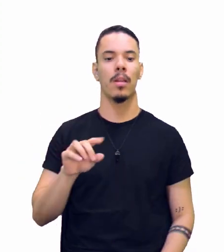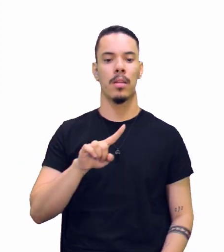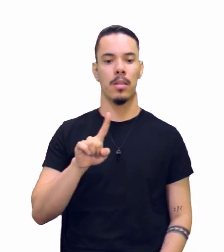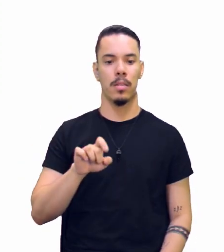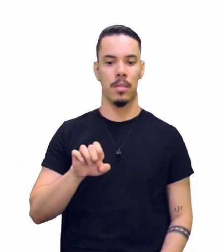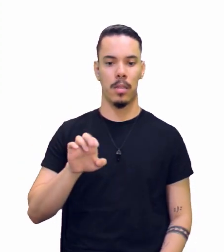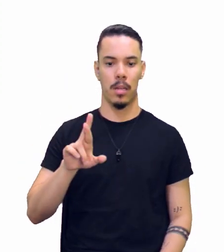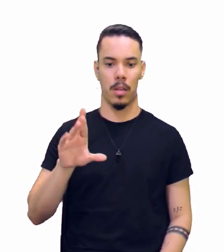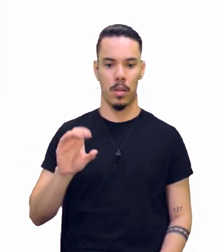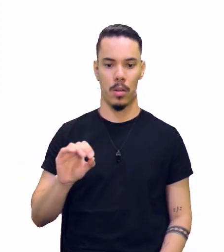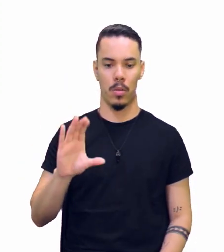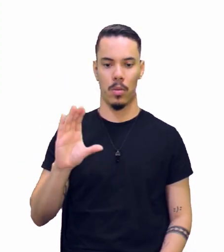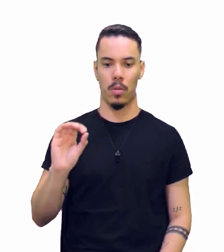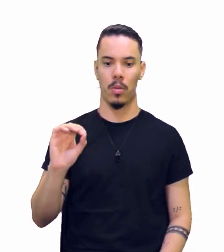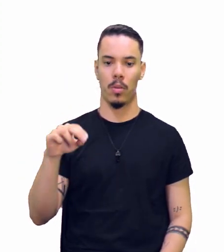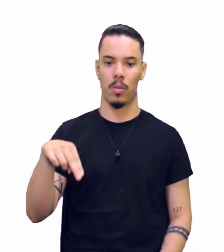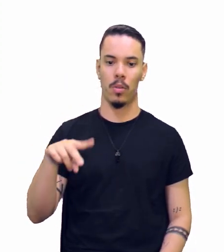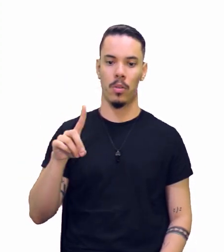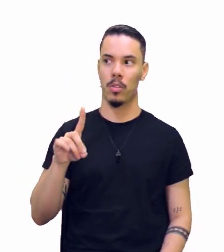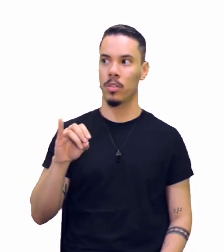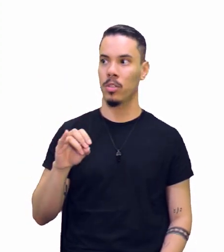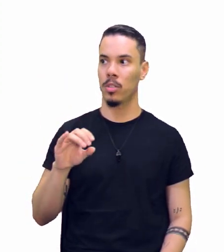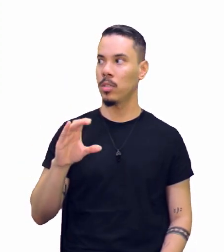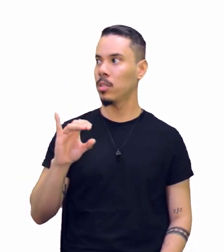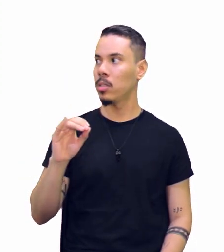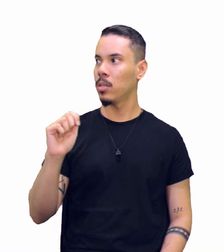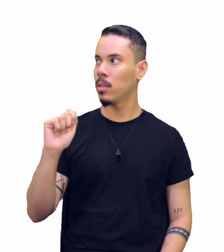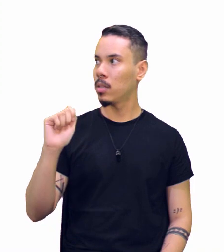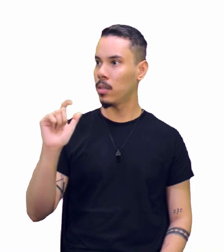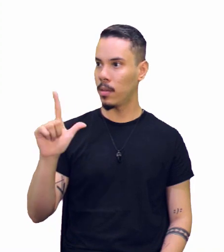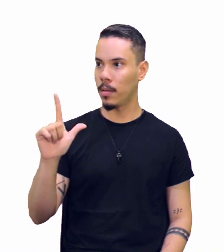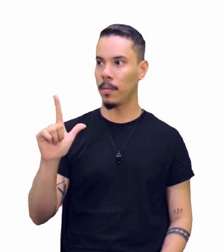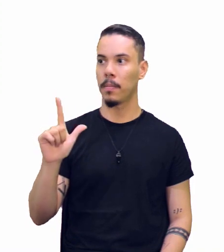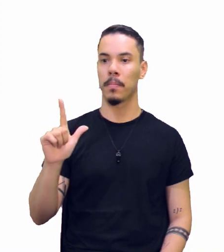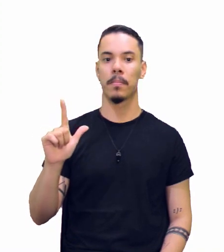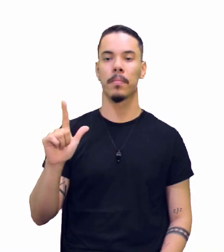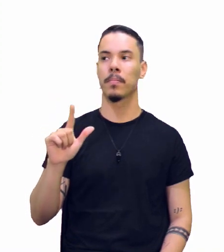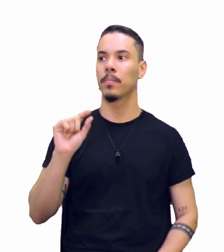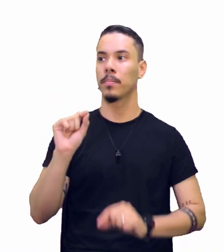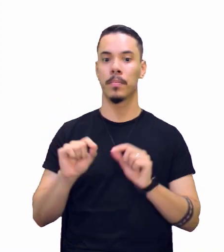condicional. O que nós vamos falar? Nós vamos falar